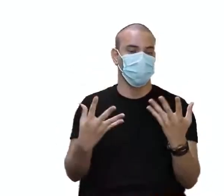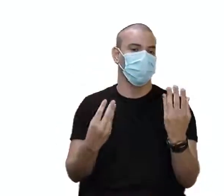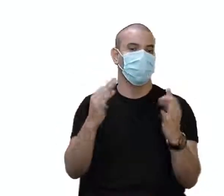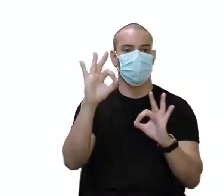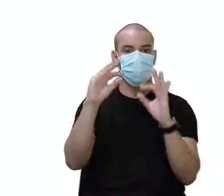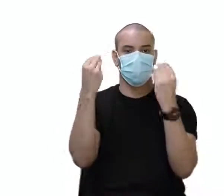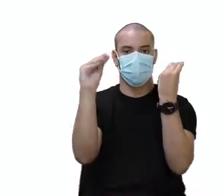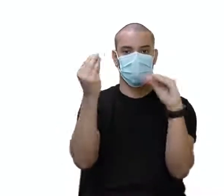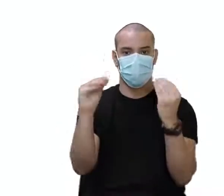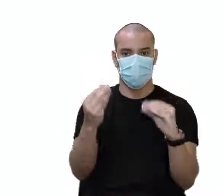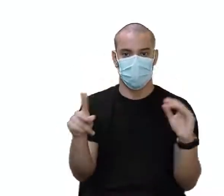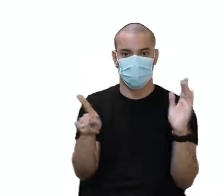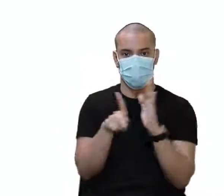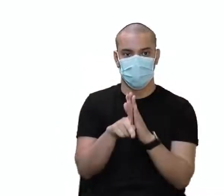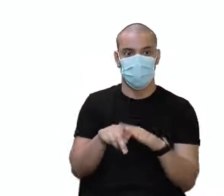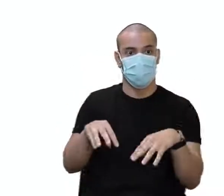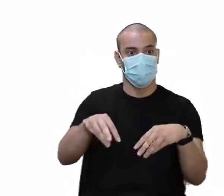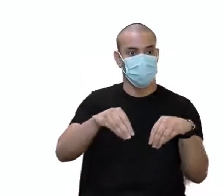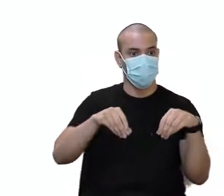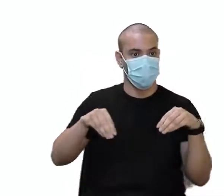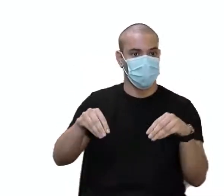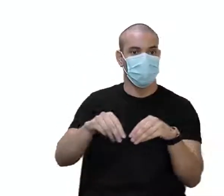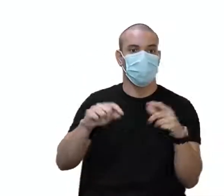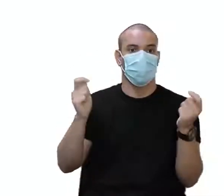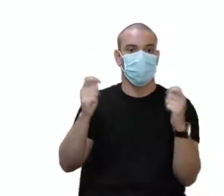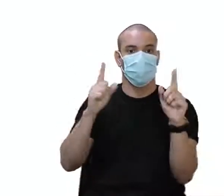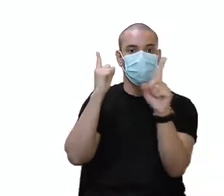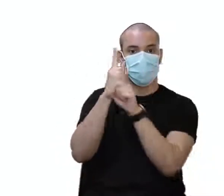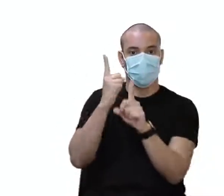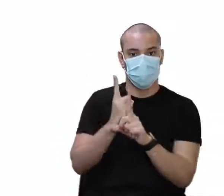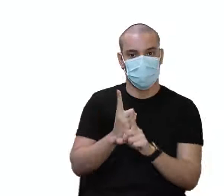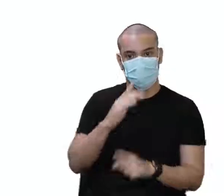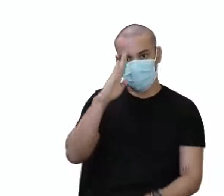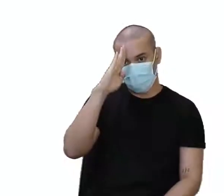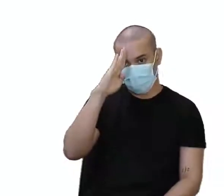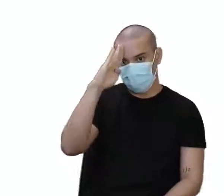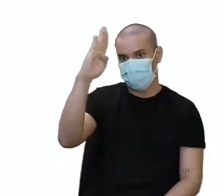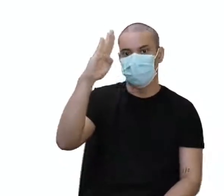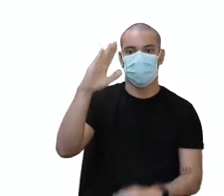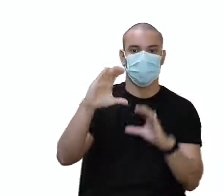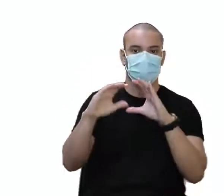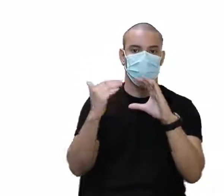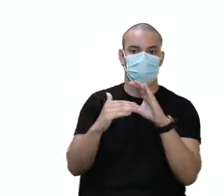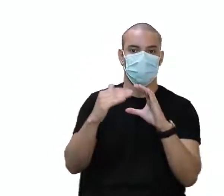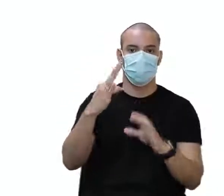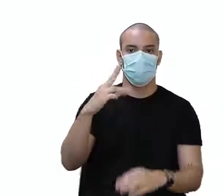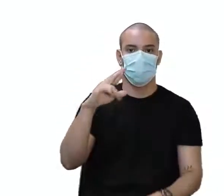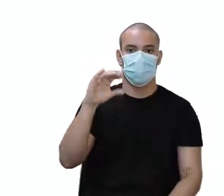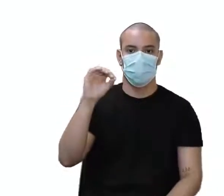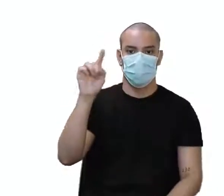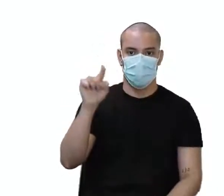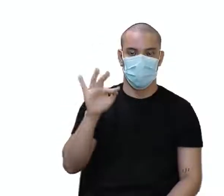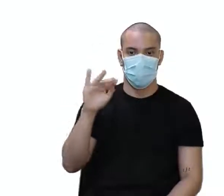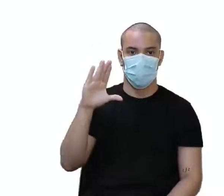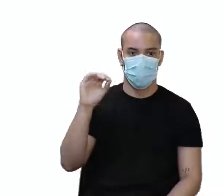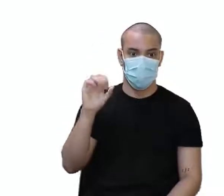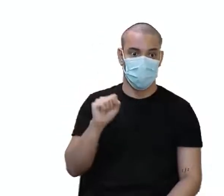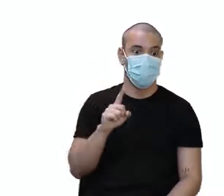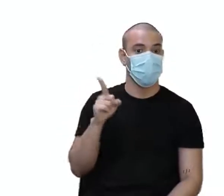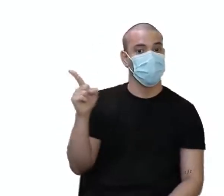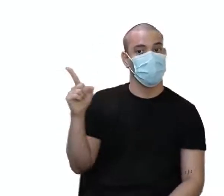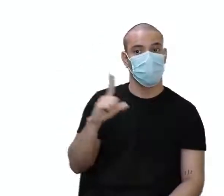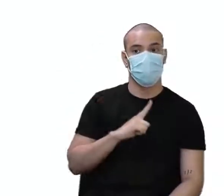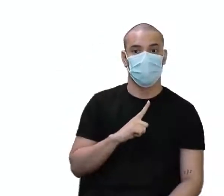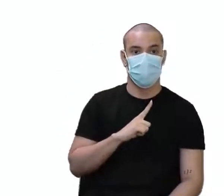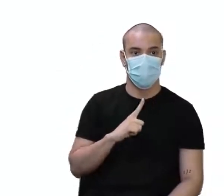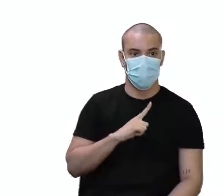cadeia alimentar terrestre, onde possamos identificar os principais níveis tróficos, tá bom? Então aqui eu